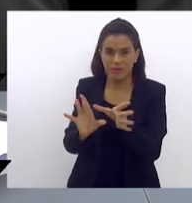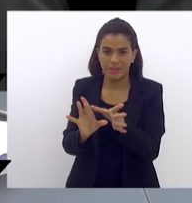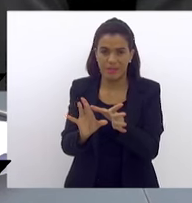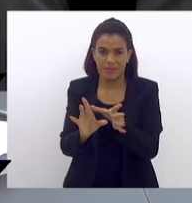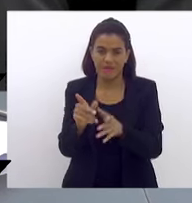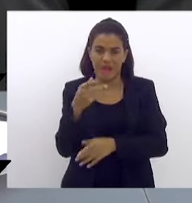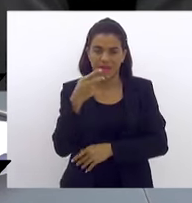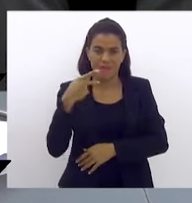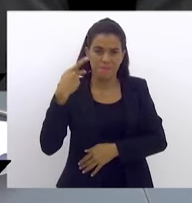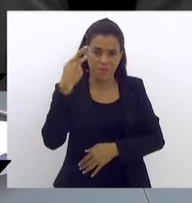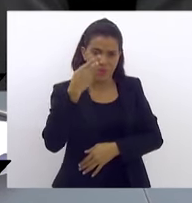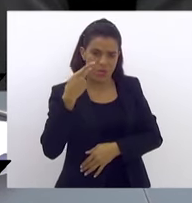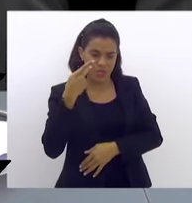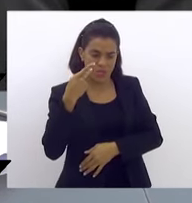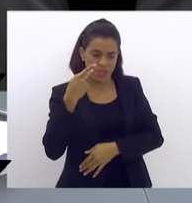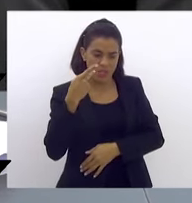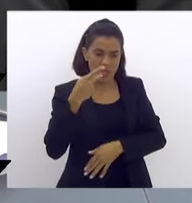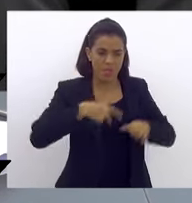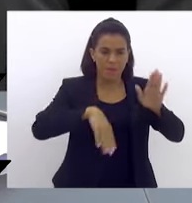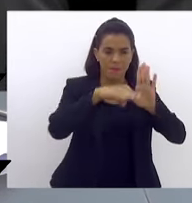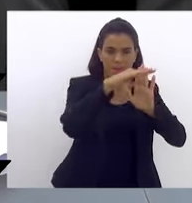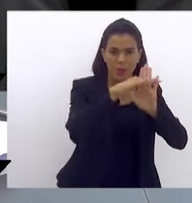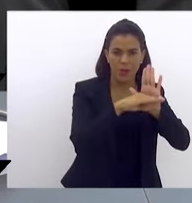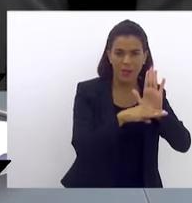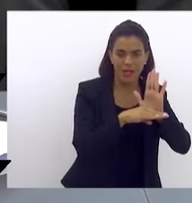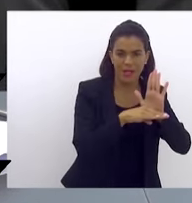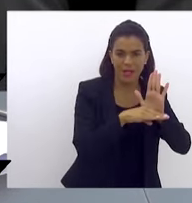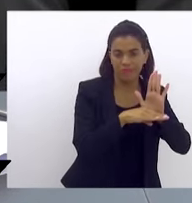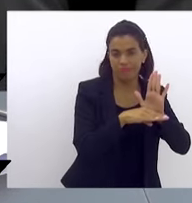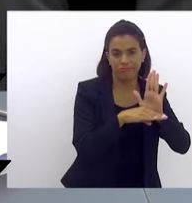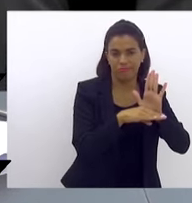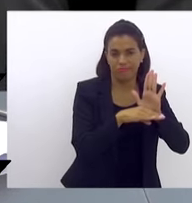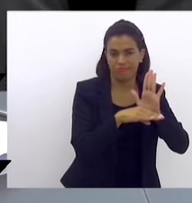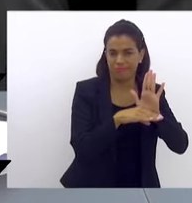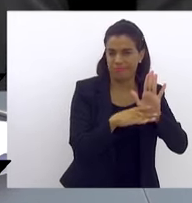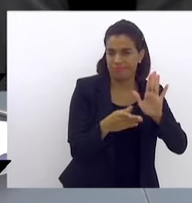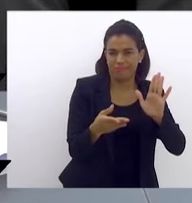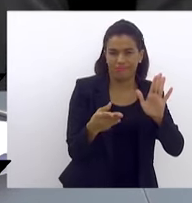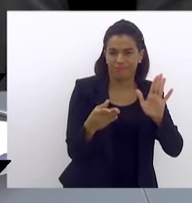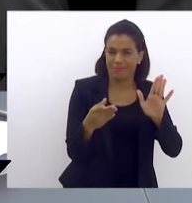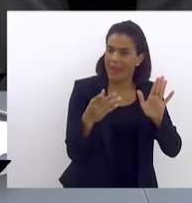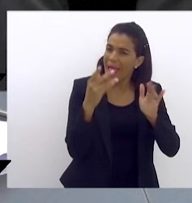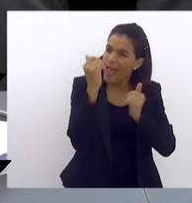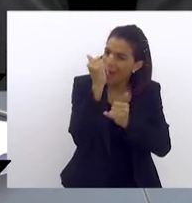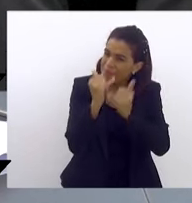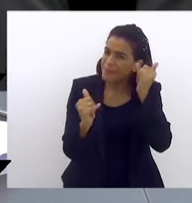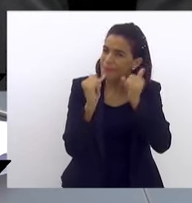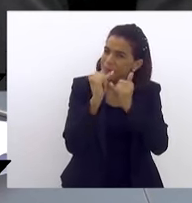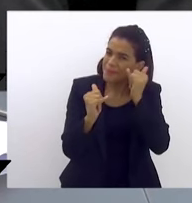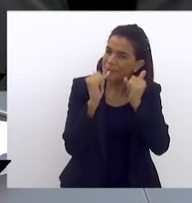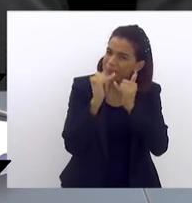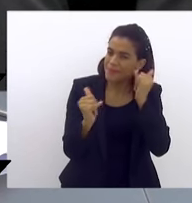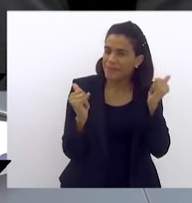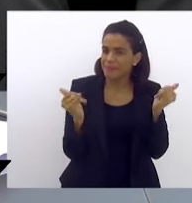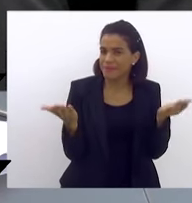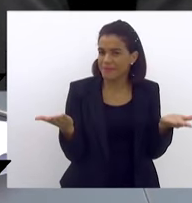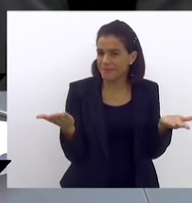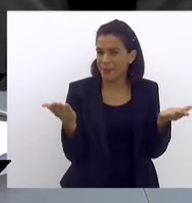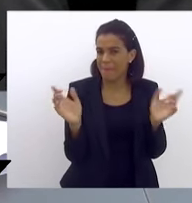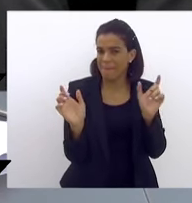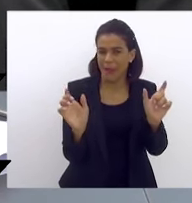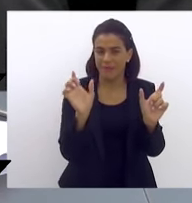política e falar programa é quase tá falando palavras sinônimas né e além do